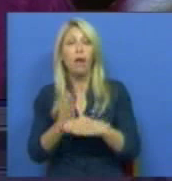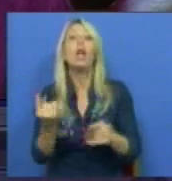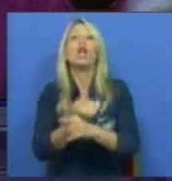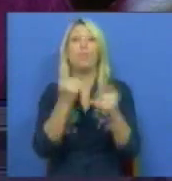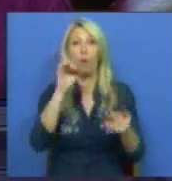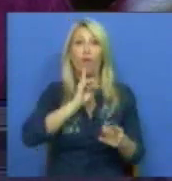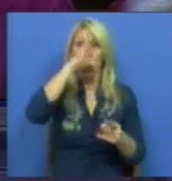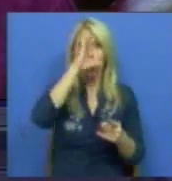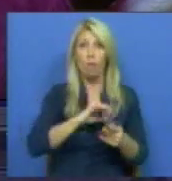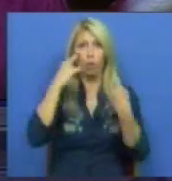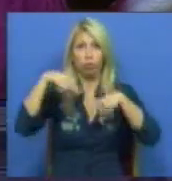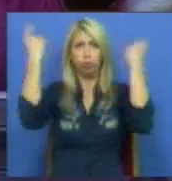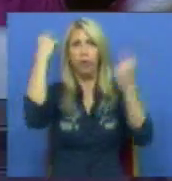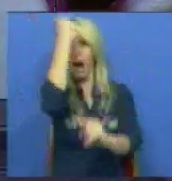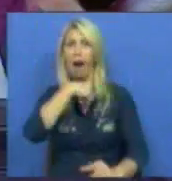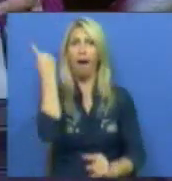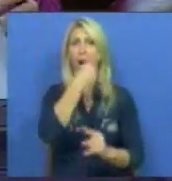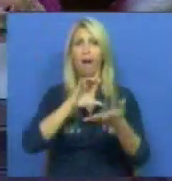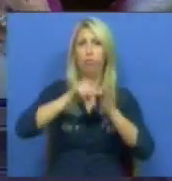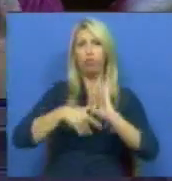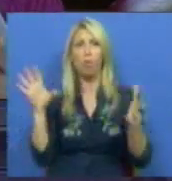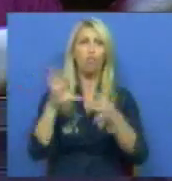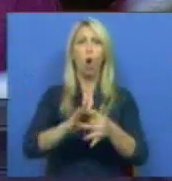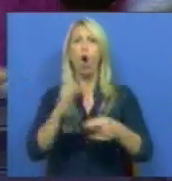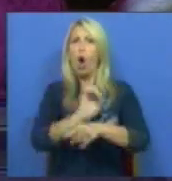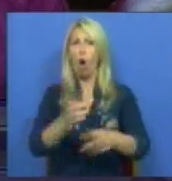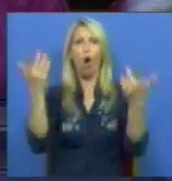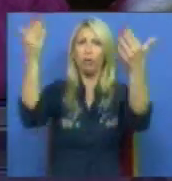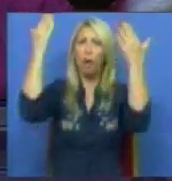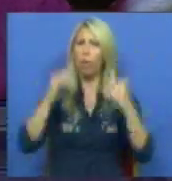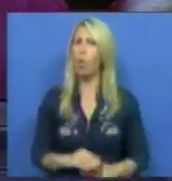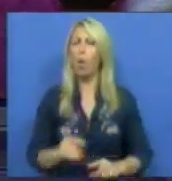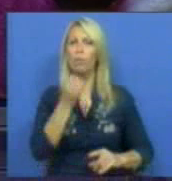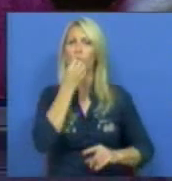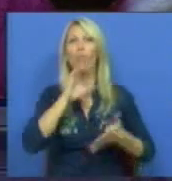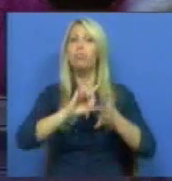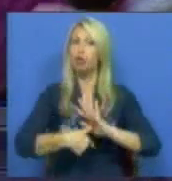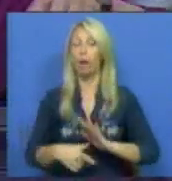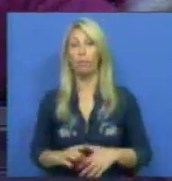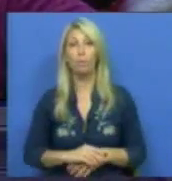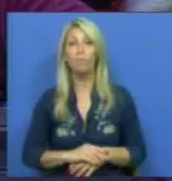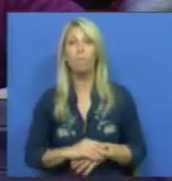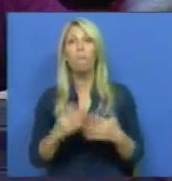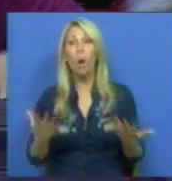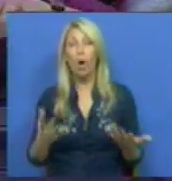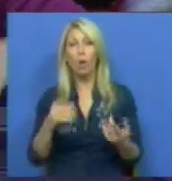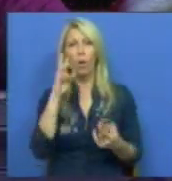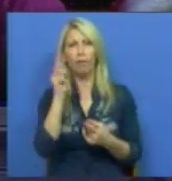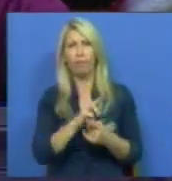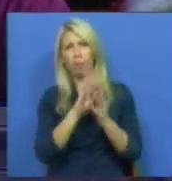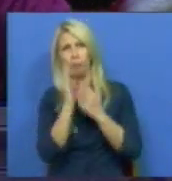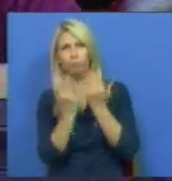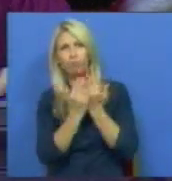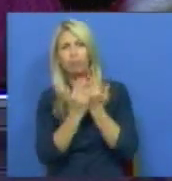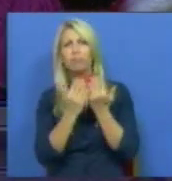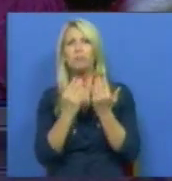Ministra que deu a cara por este projeto, e bem, e tanto o saudou logo no dia a seguir a este anteprojeto. E ora, quando nós vemos este anexo do